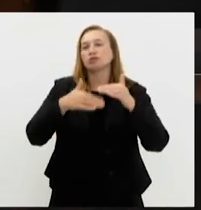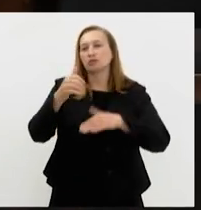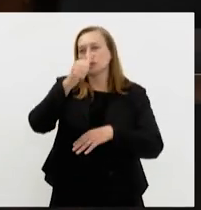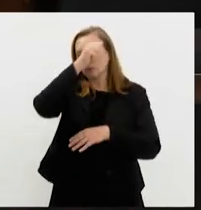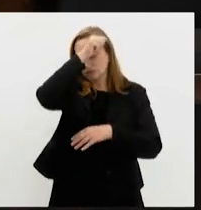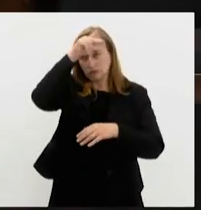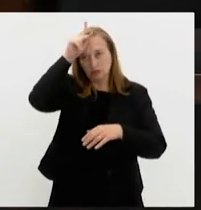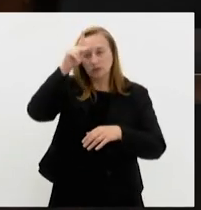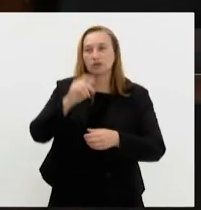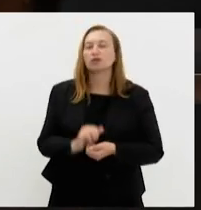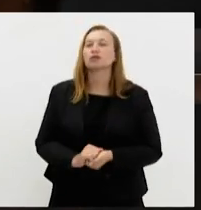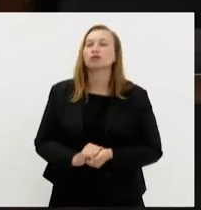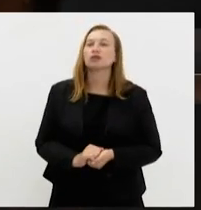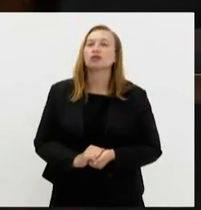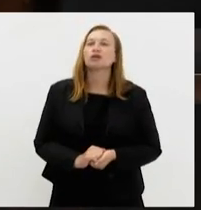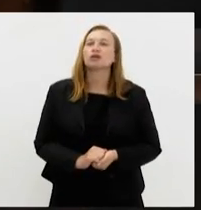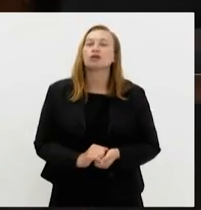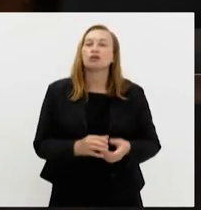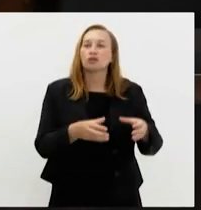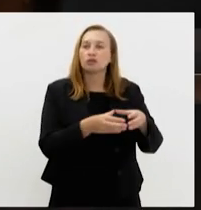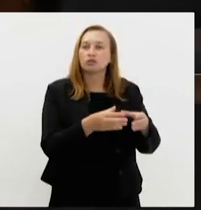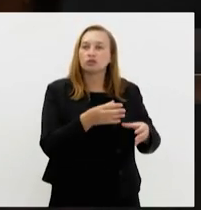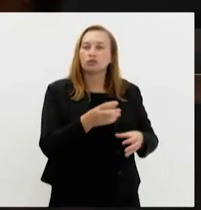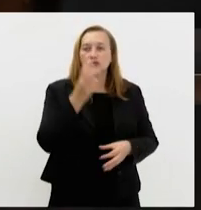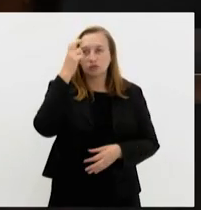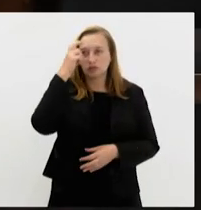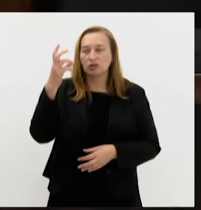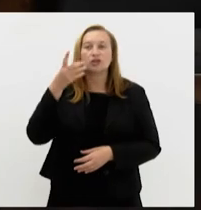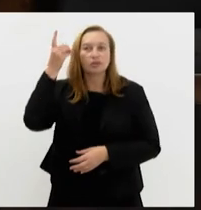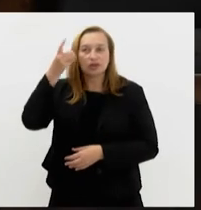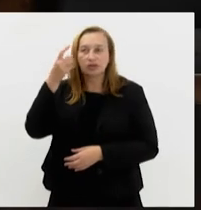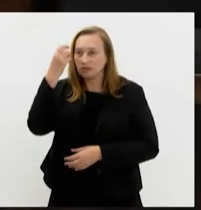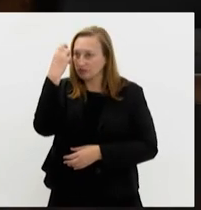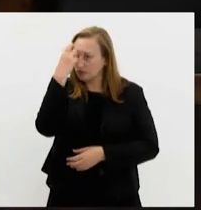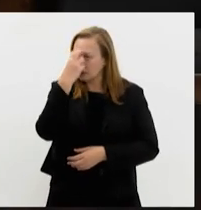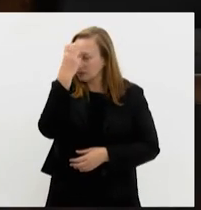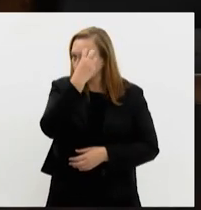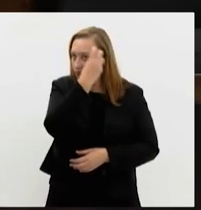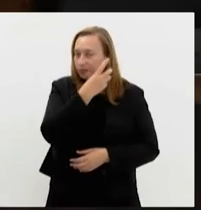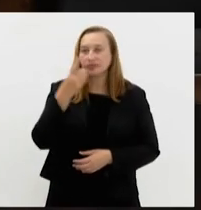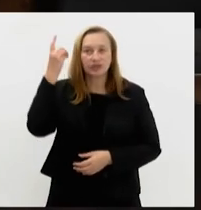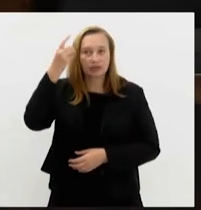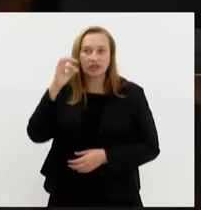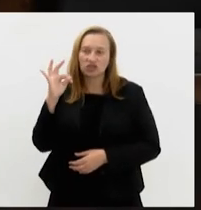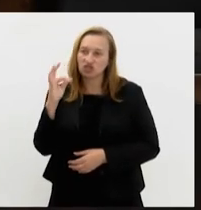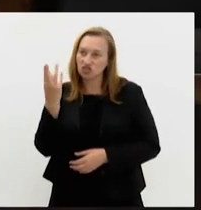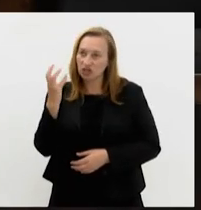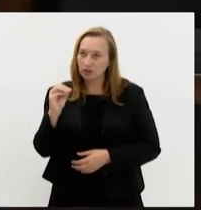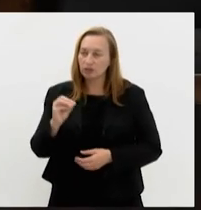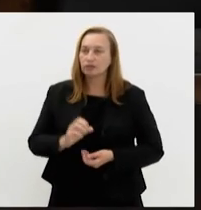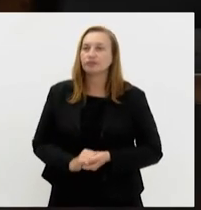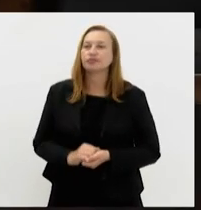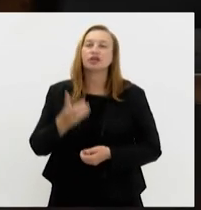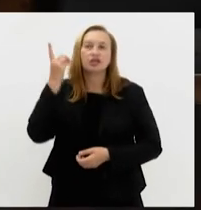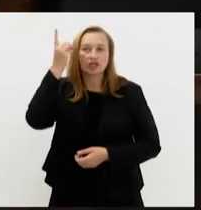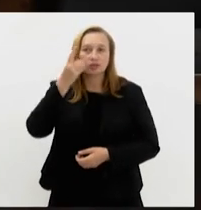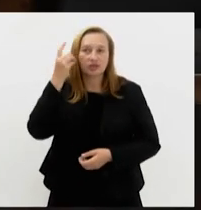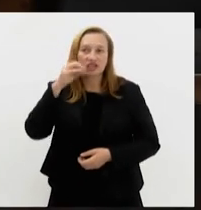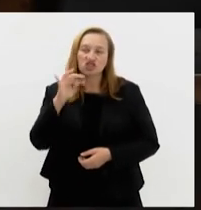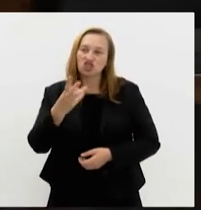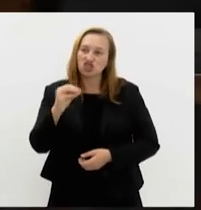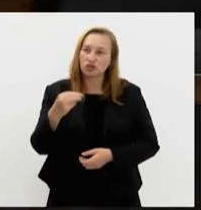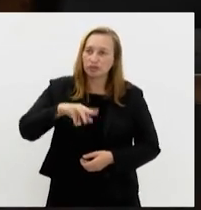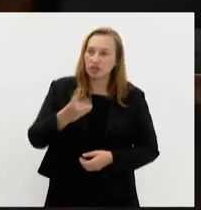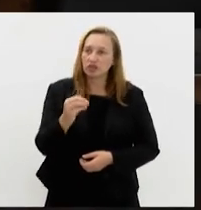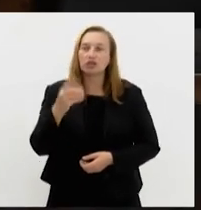parecer pela Comissão de Cultura, deputada Verônica, deputado Tiago Galhaço, deputado Chico Machado,